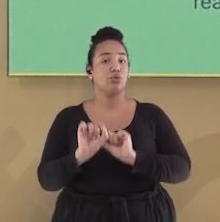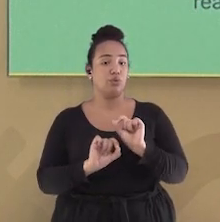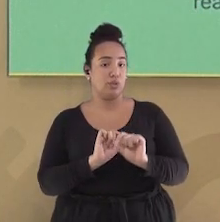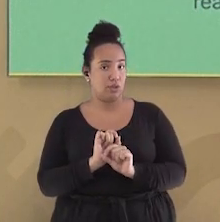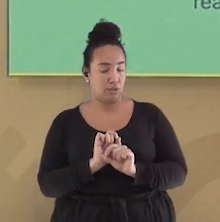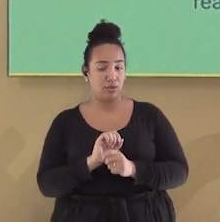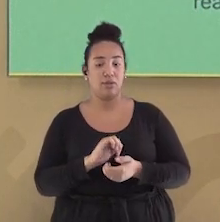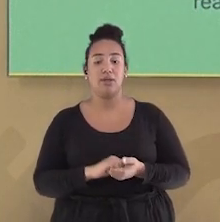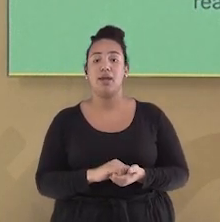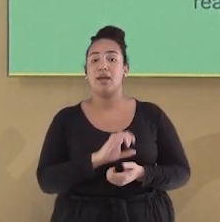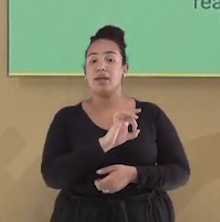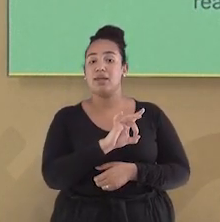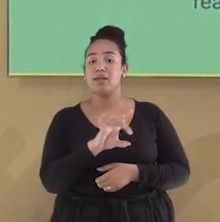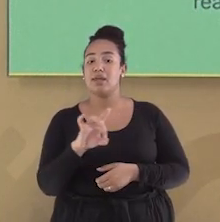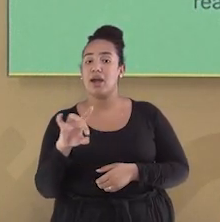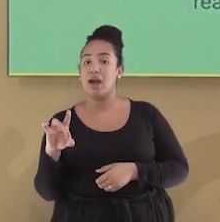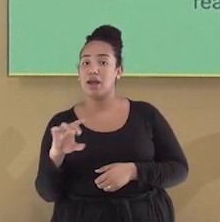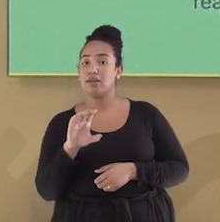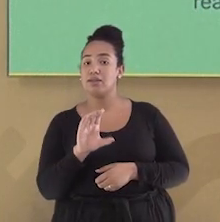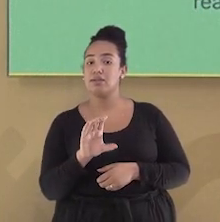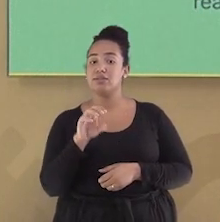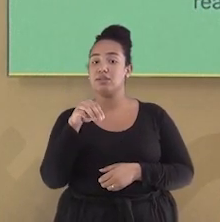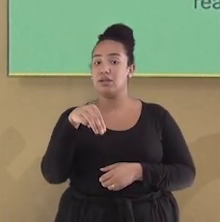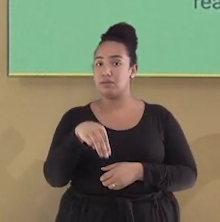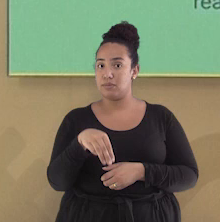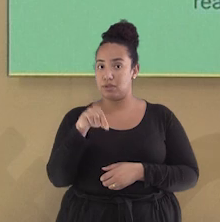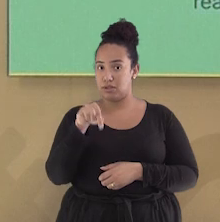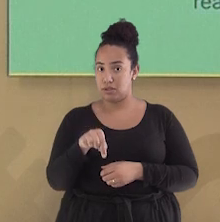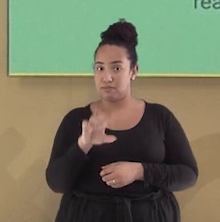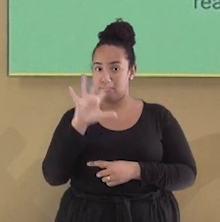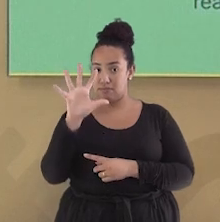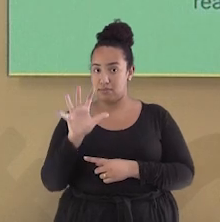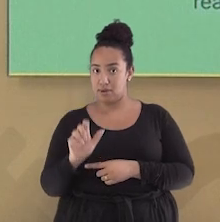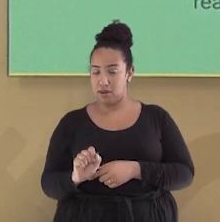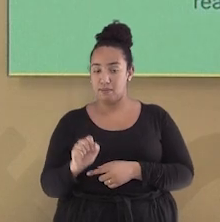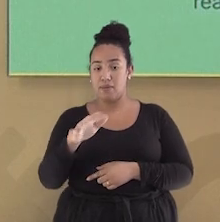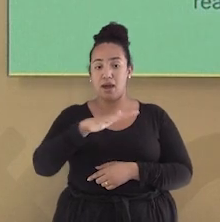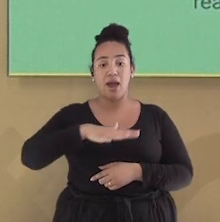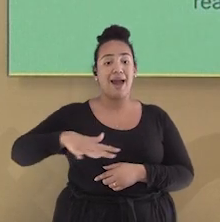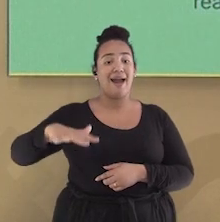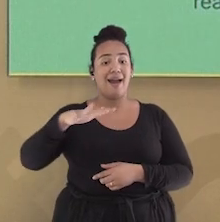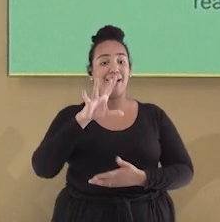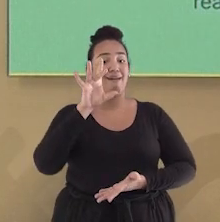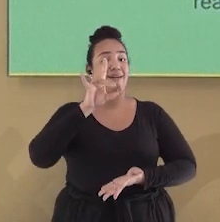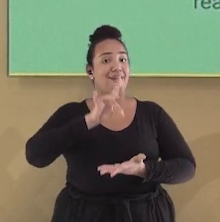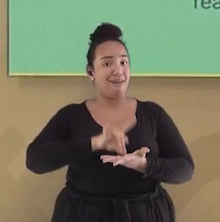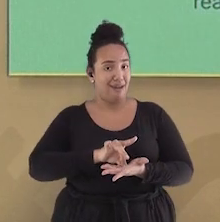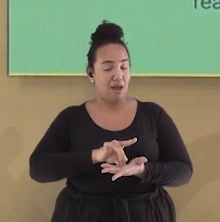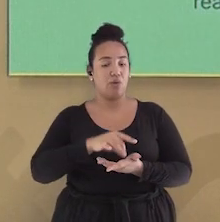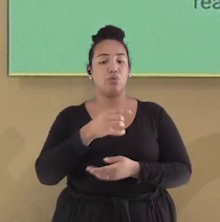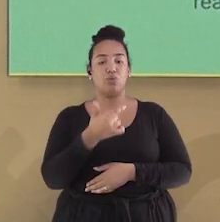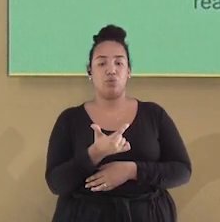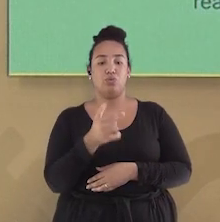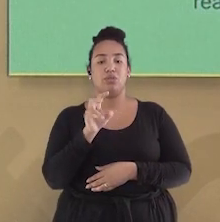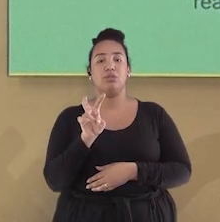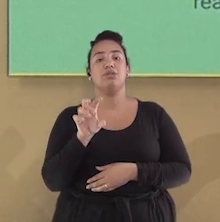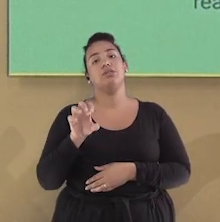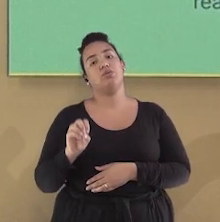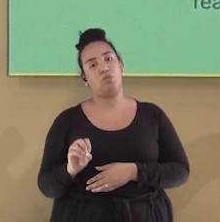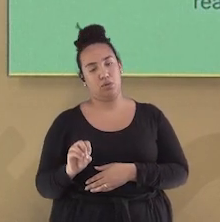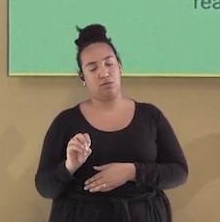que a cada centímetro desse mapa, nós temos uma área real de